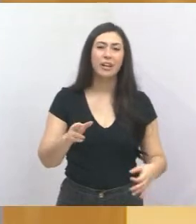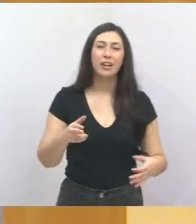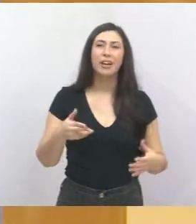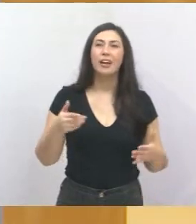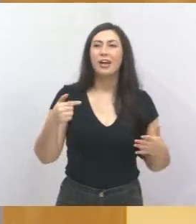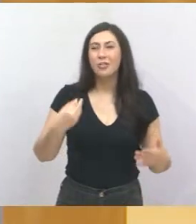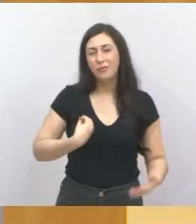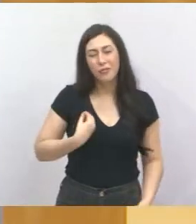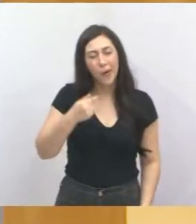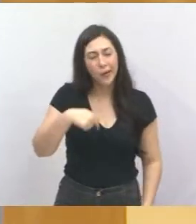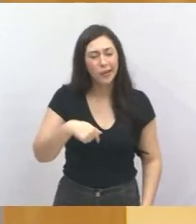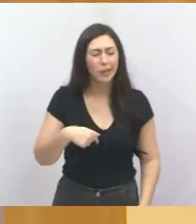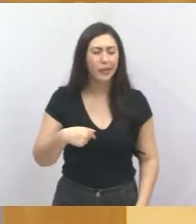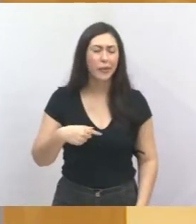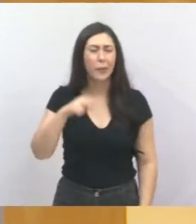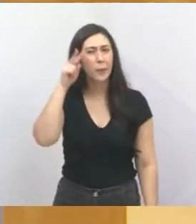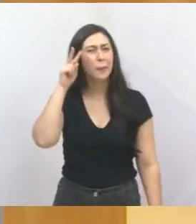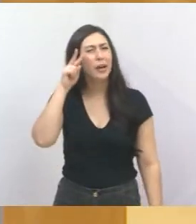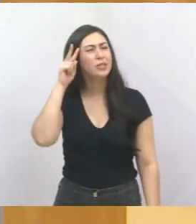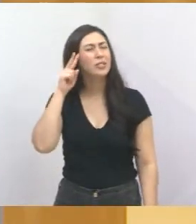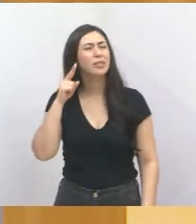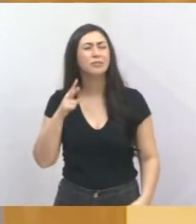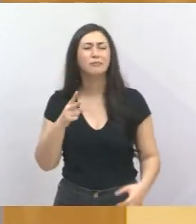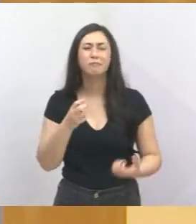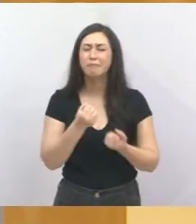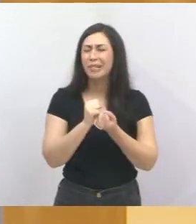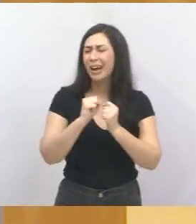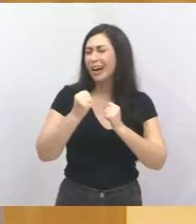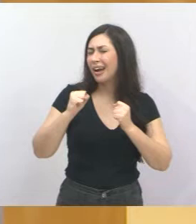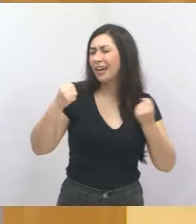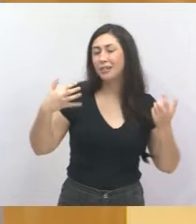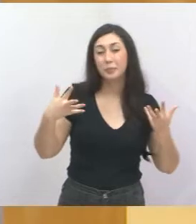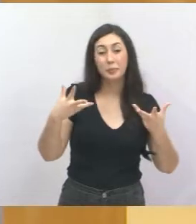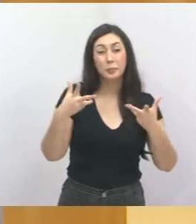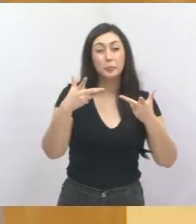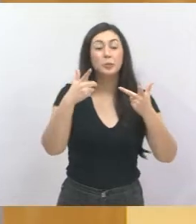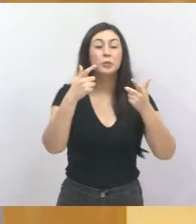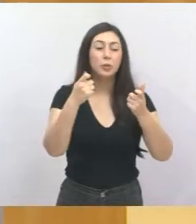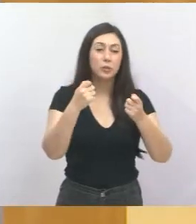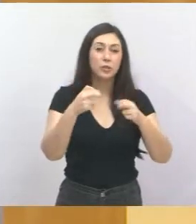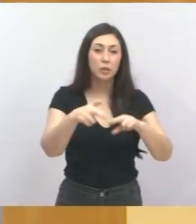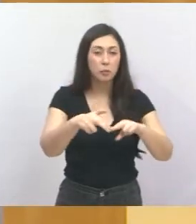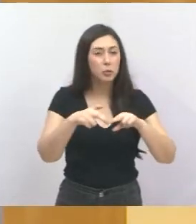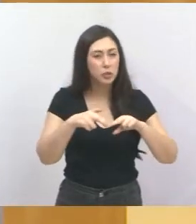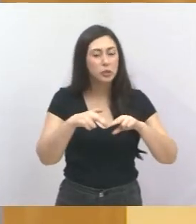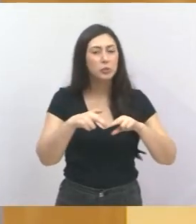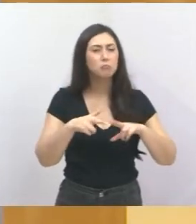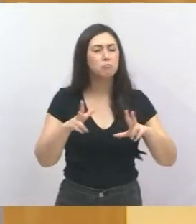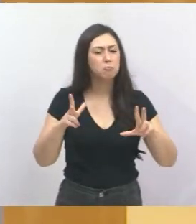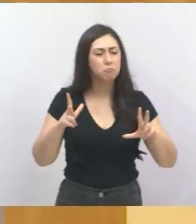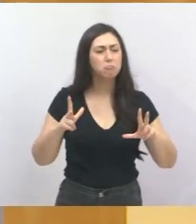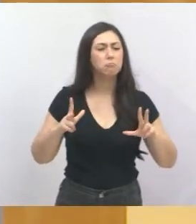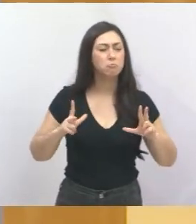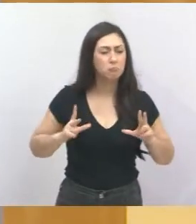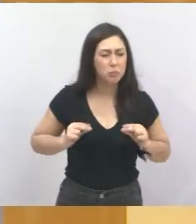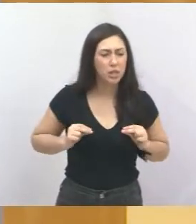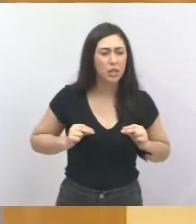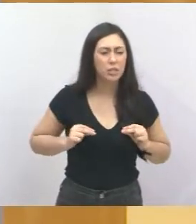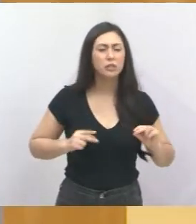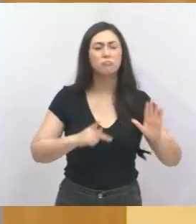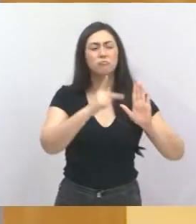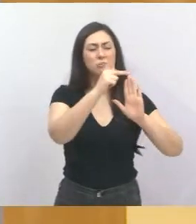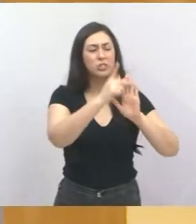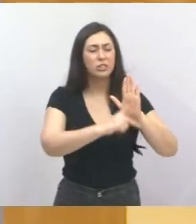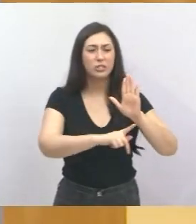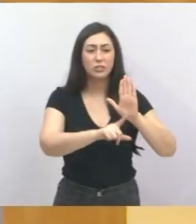uma grande pessoa, né, um grande jacariense, e isso o credencia para que a gente possa fazer esse projeto de